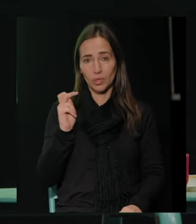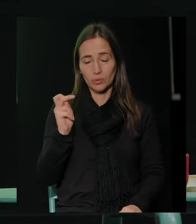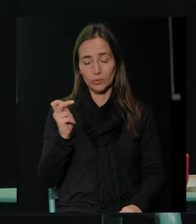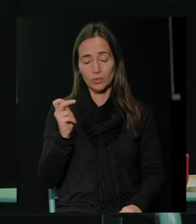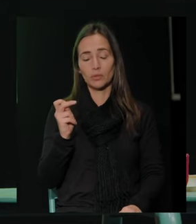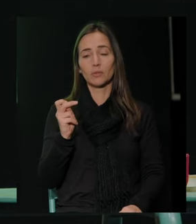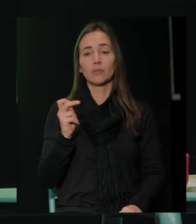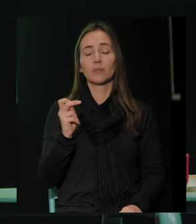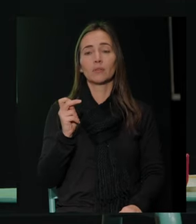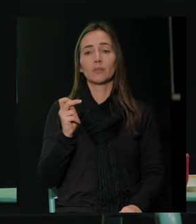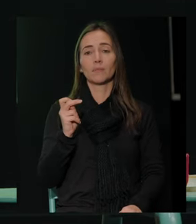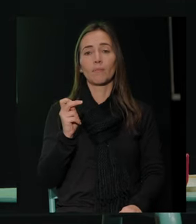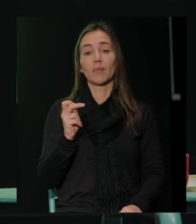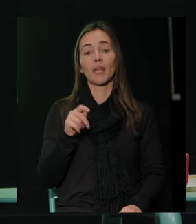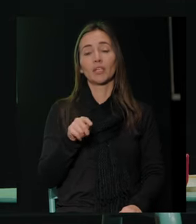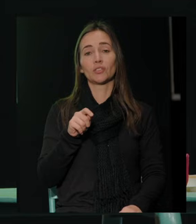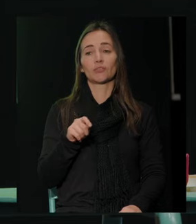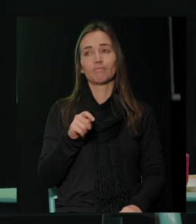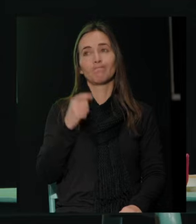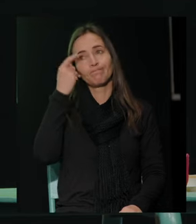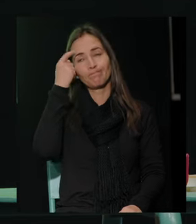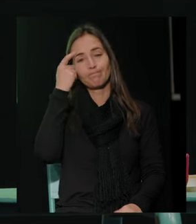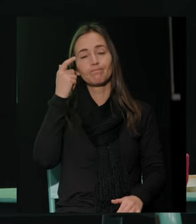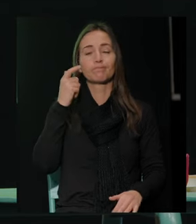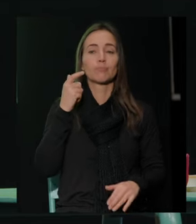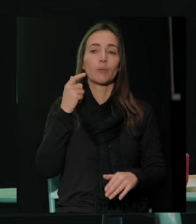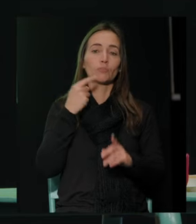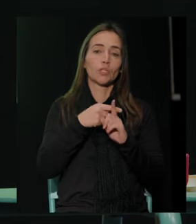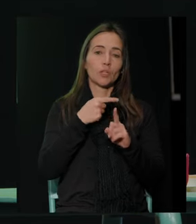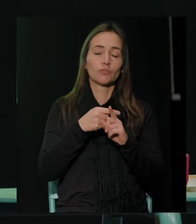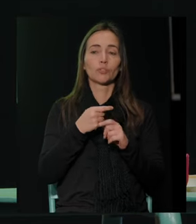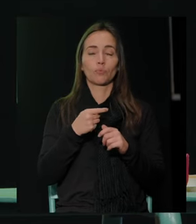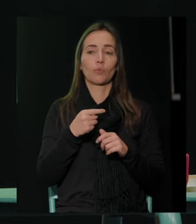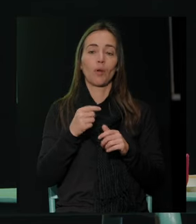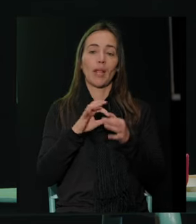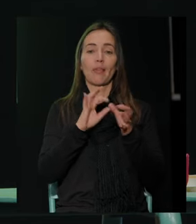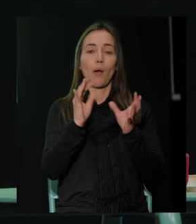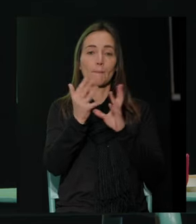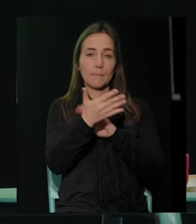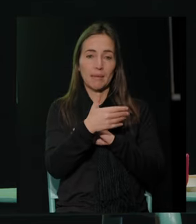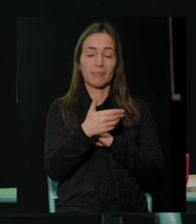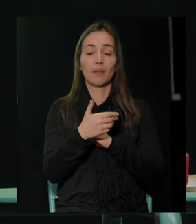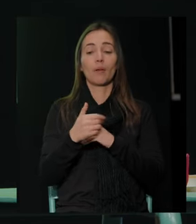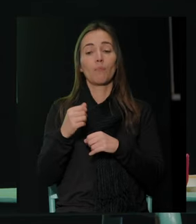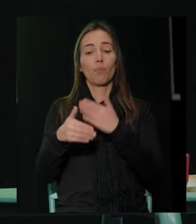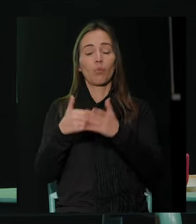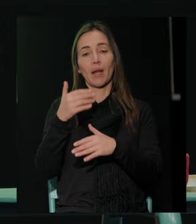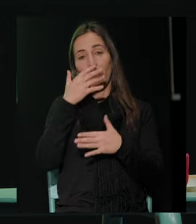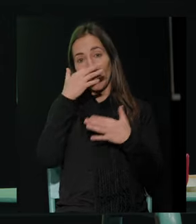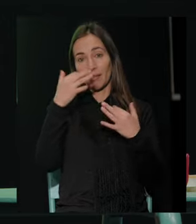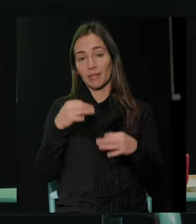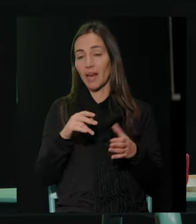chamada, eu falo muito disso no livro, não é? O eco-otimismo, o eco-modernismo. E esta visão de crença absoluta